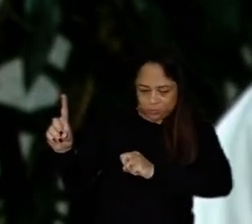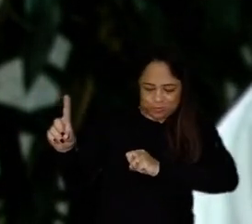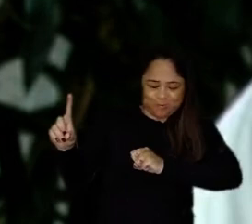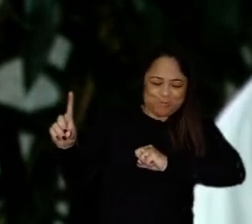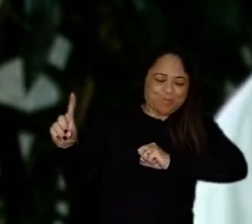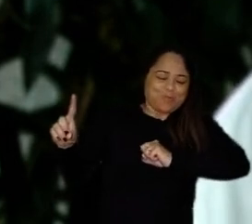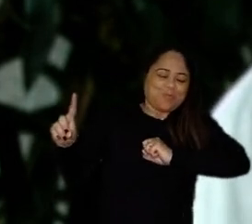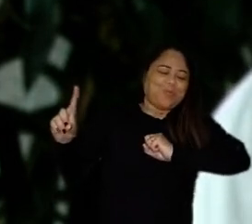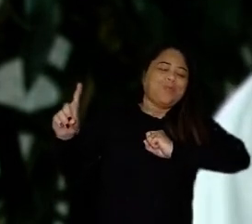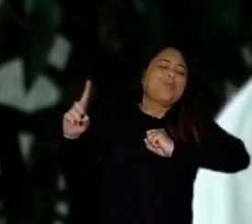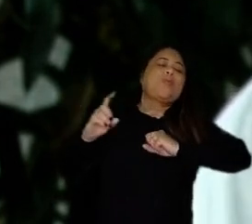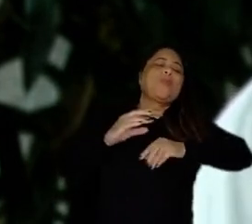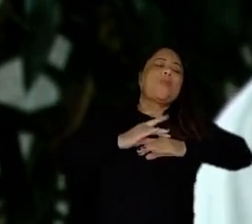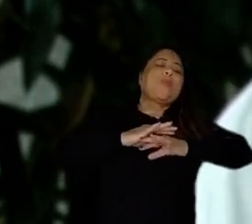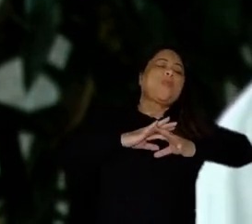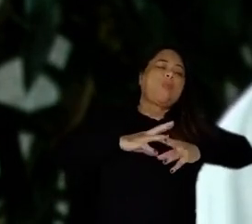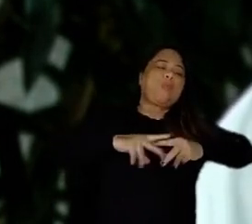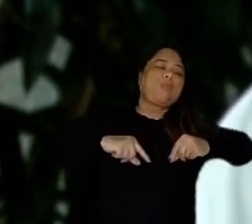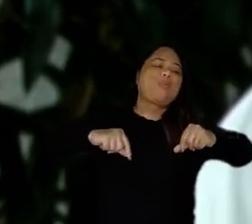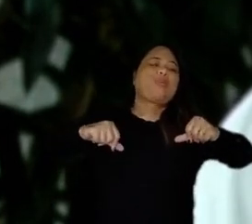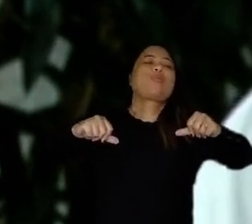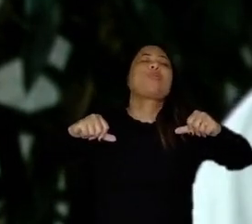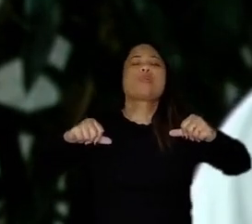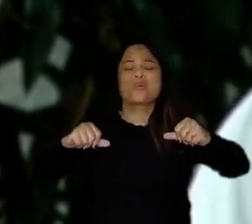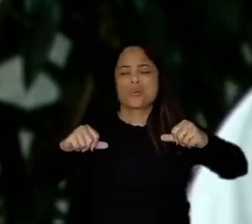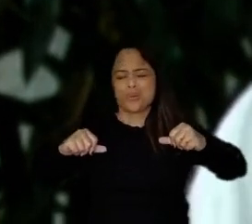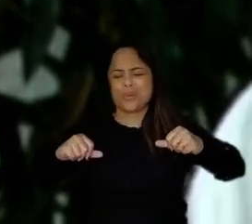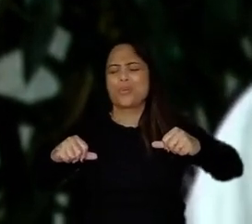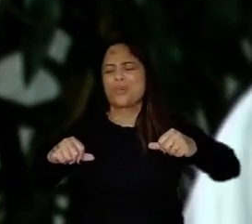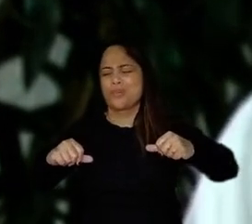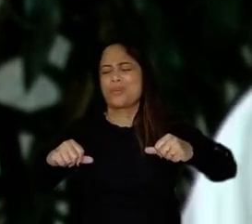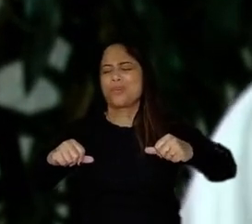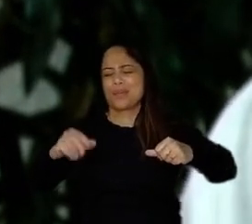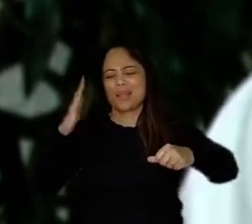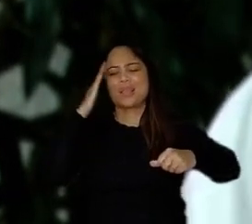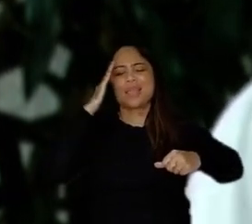manto, seu manto, serei curada,